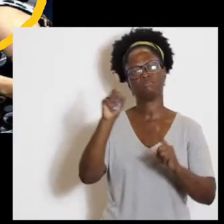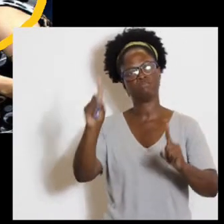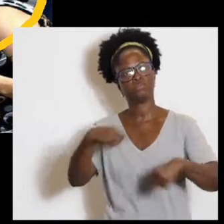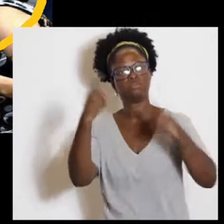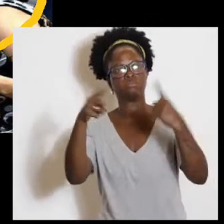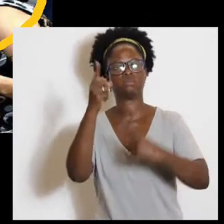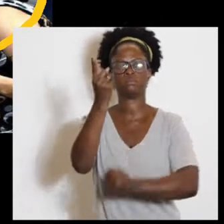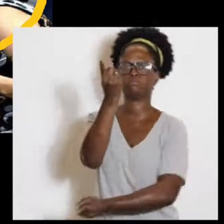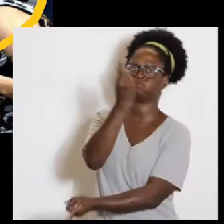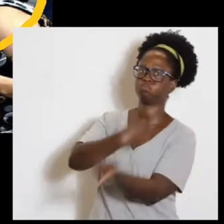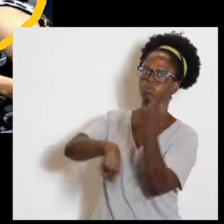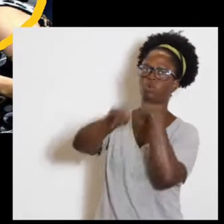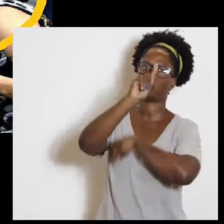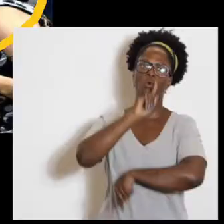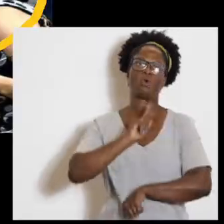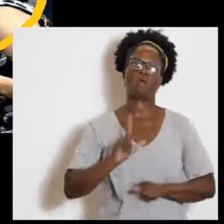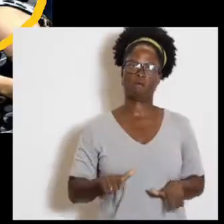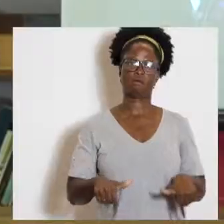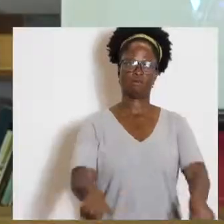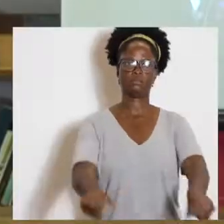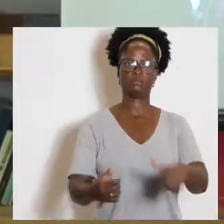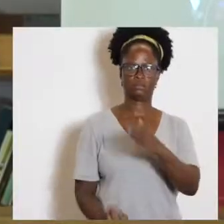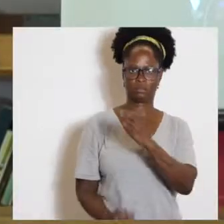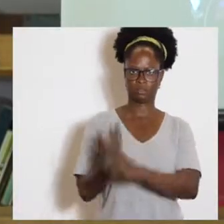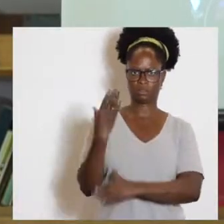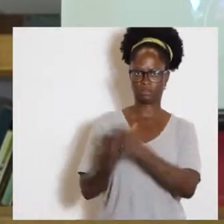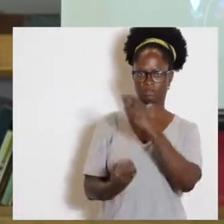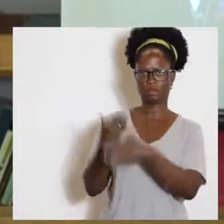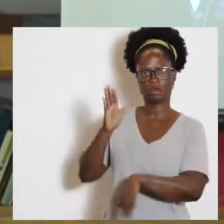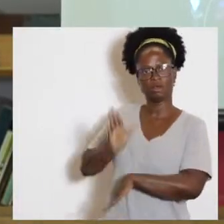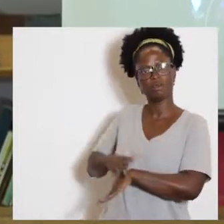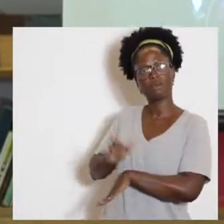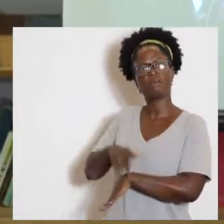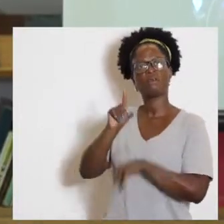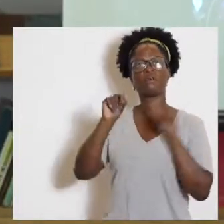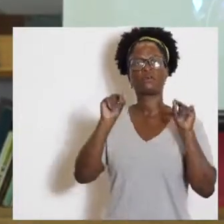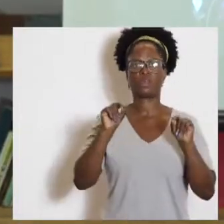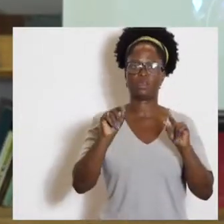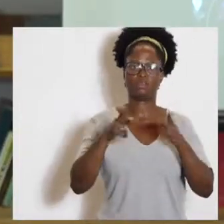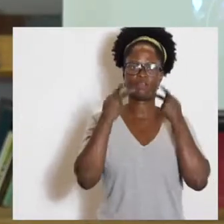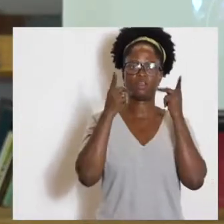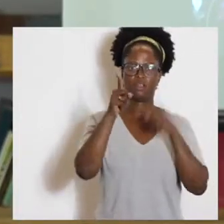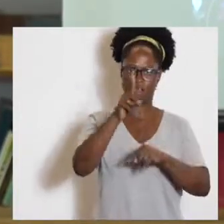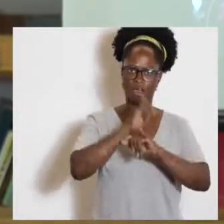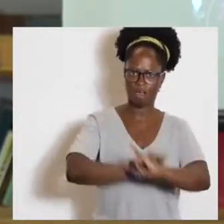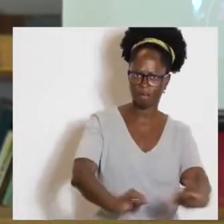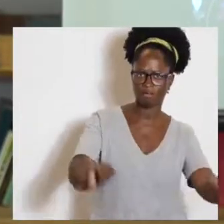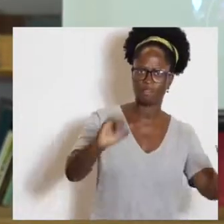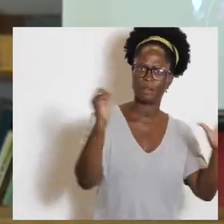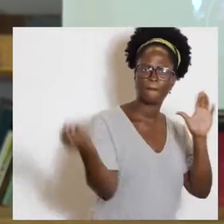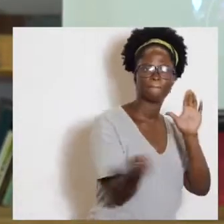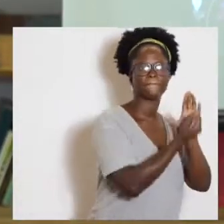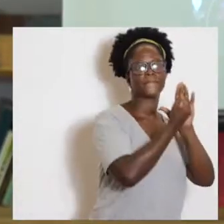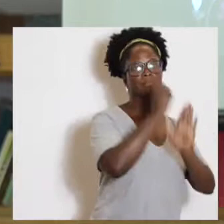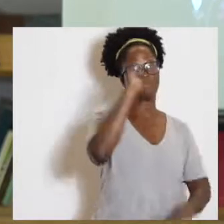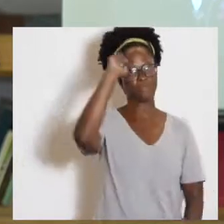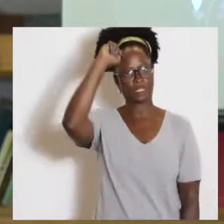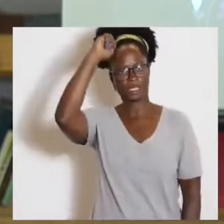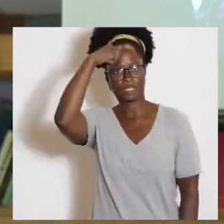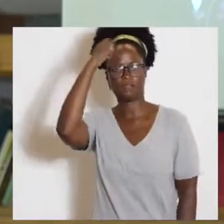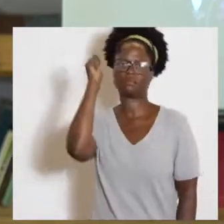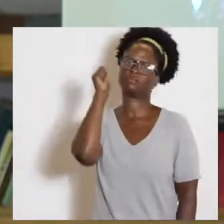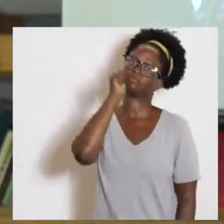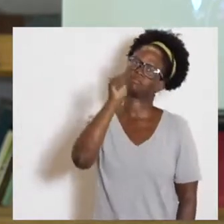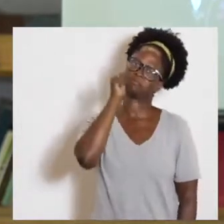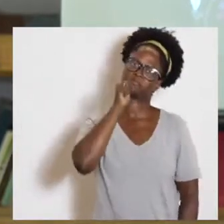nesse movimento poético para uma produção que é como eu falei pra vocês marcadamente negra e